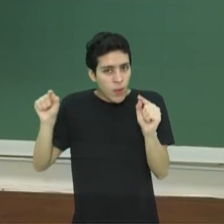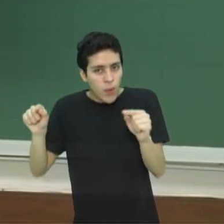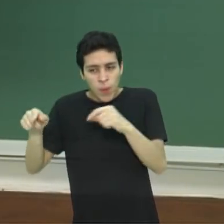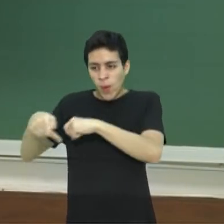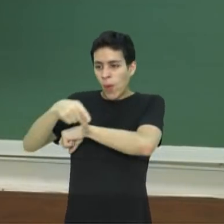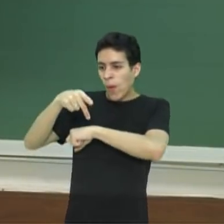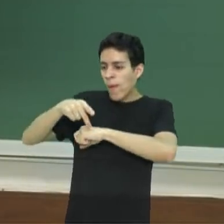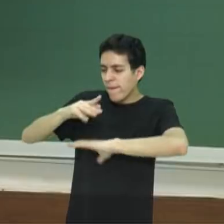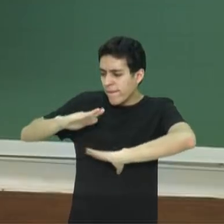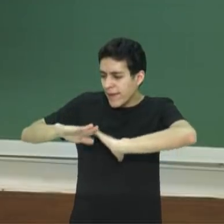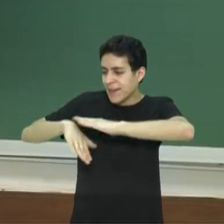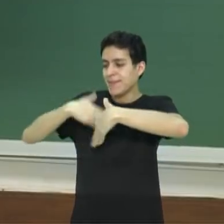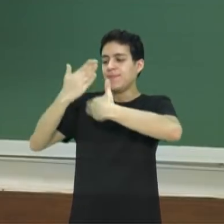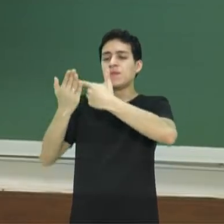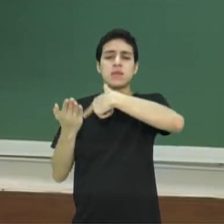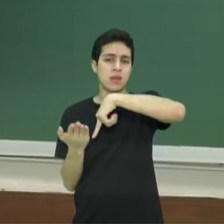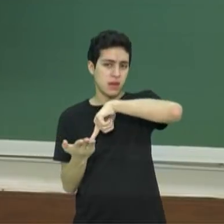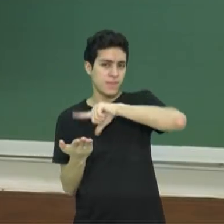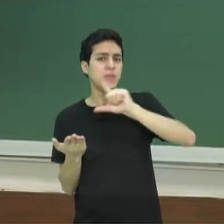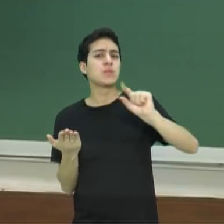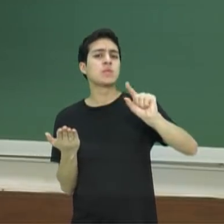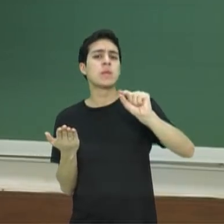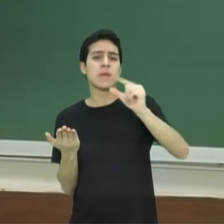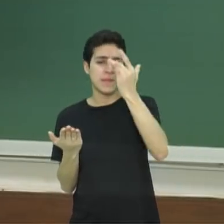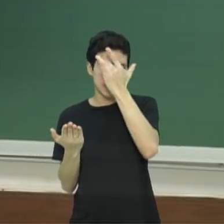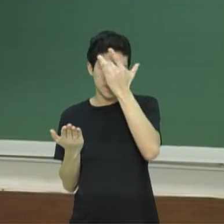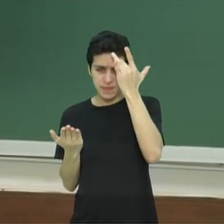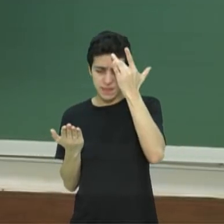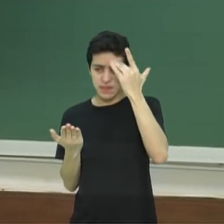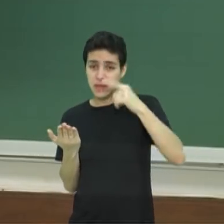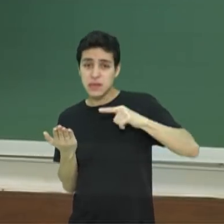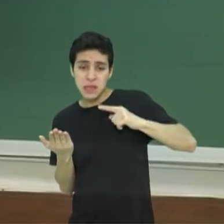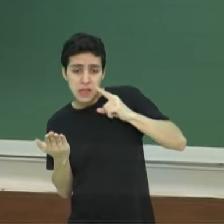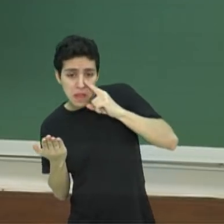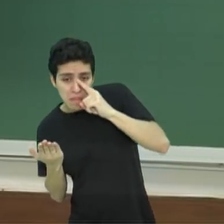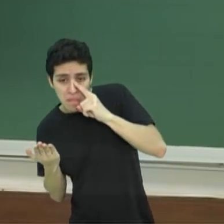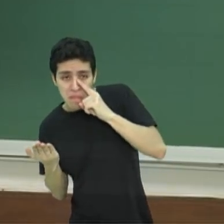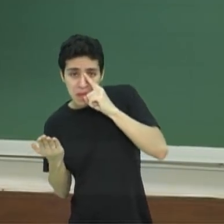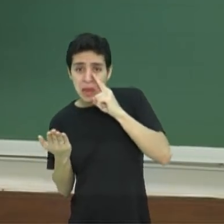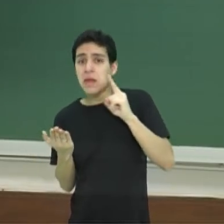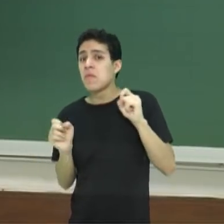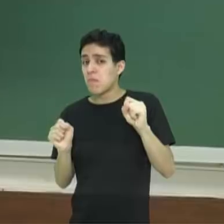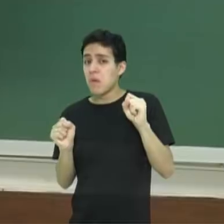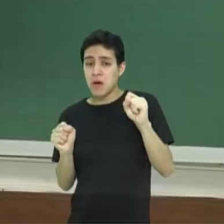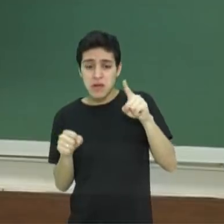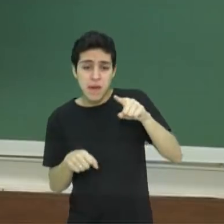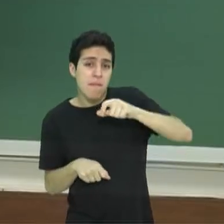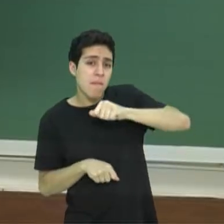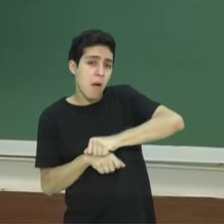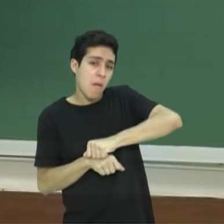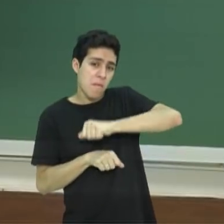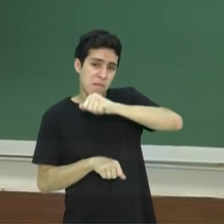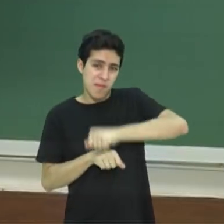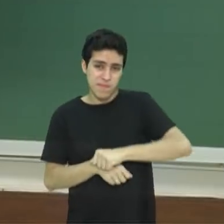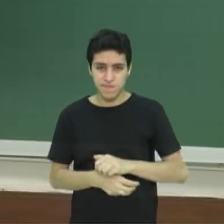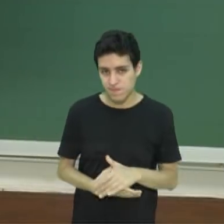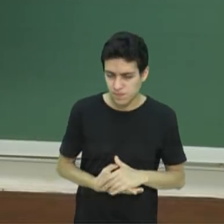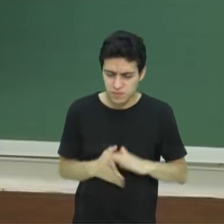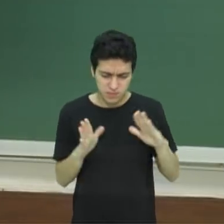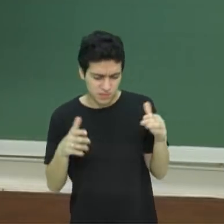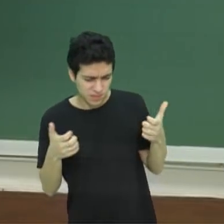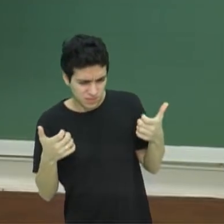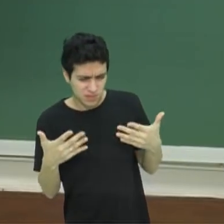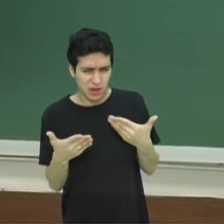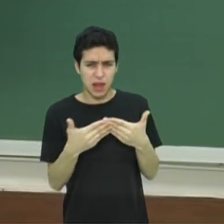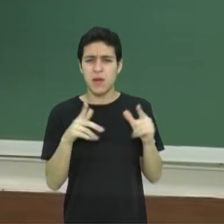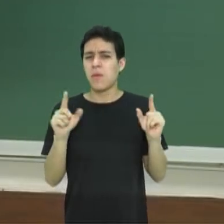países desenvolvidos, nós temos pessoas em risco de entrar para a estatística da pobreza. Nós vimos em aulas anteriores que no